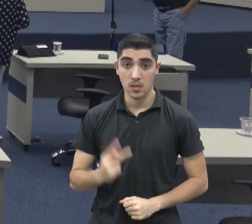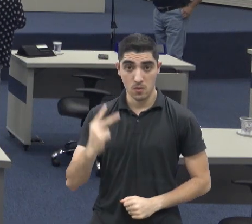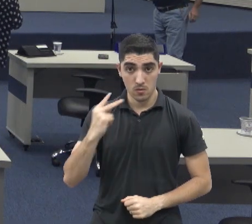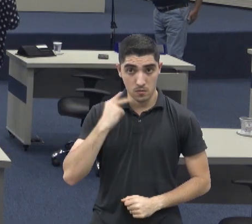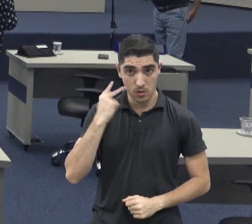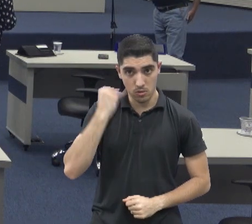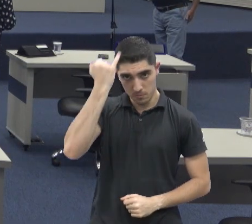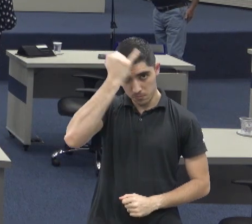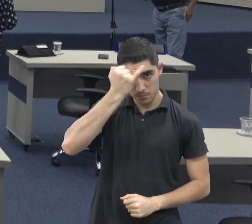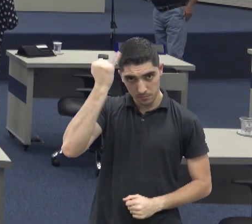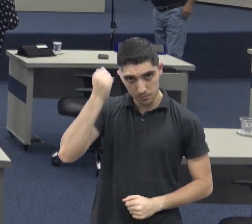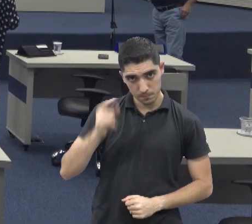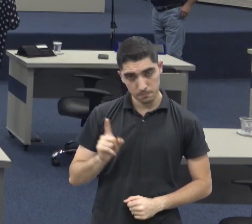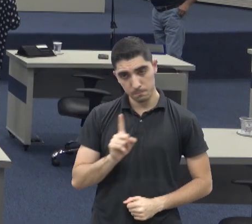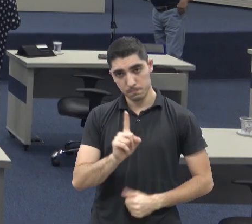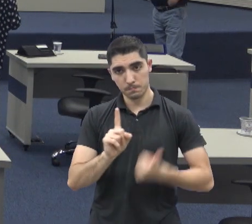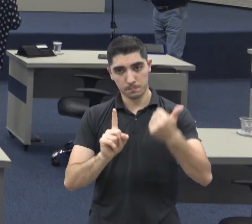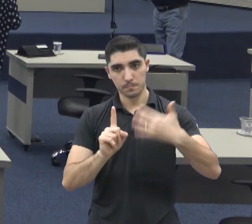Cláudio.